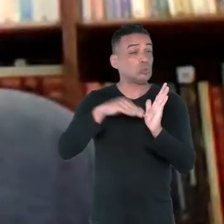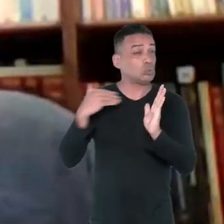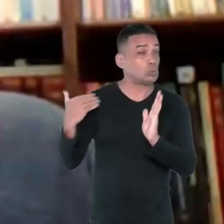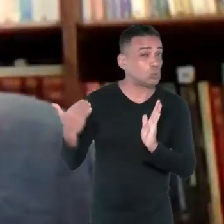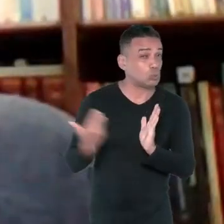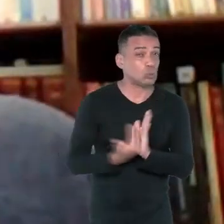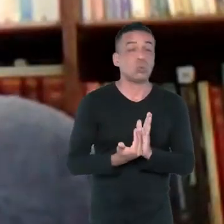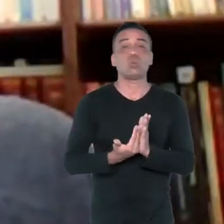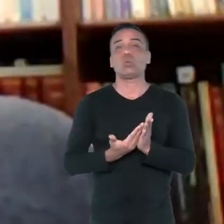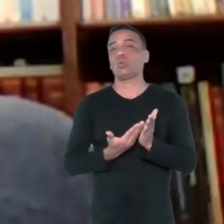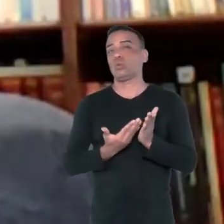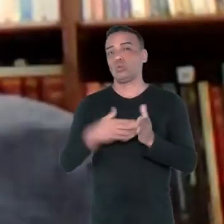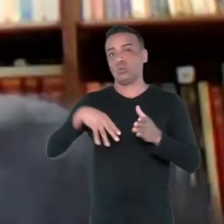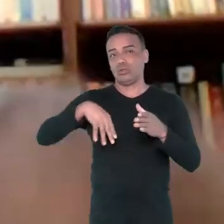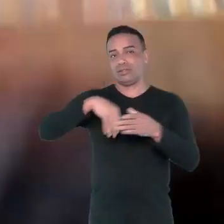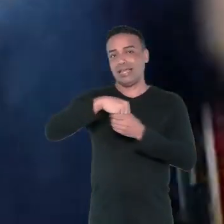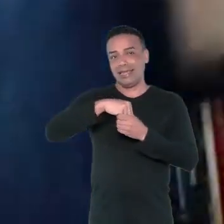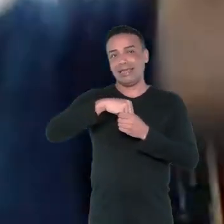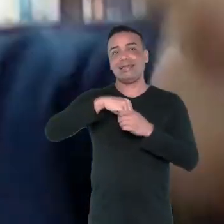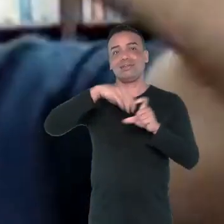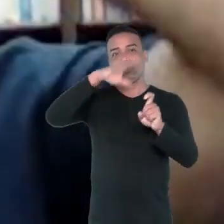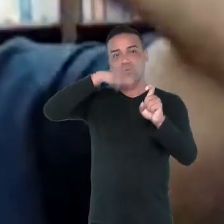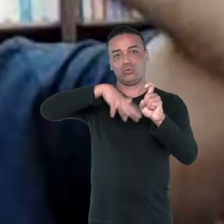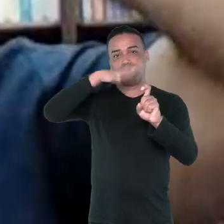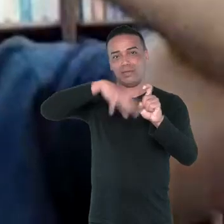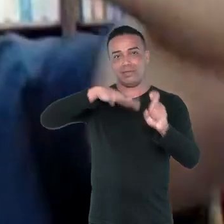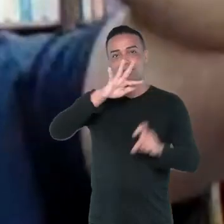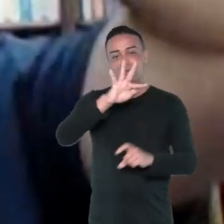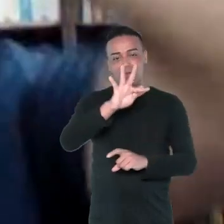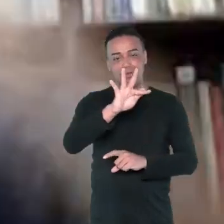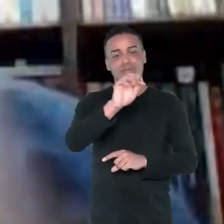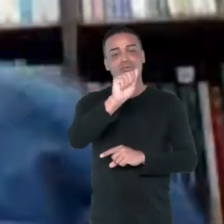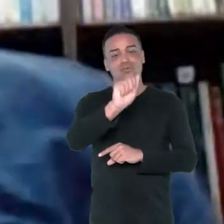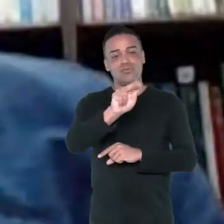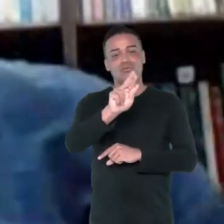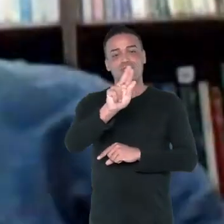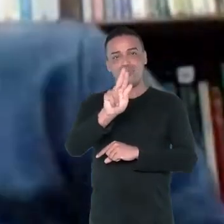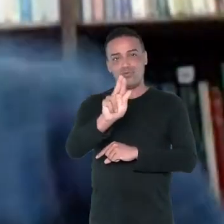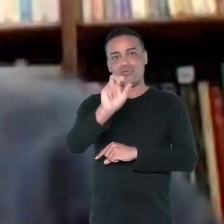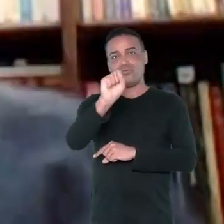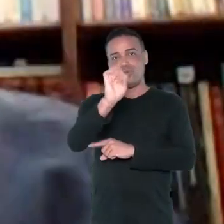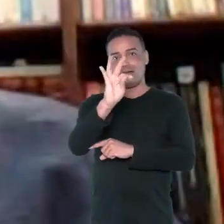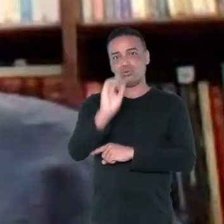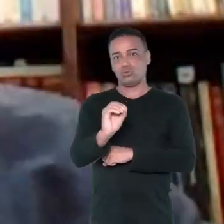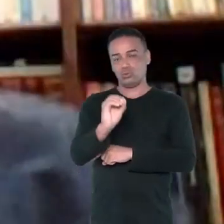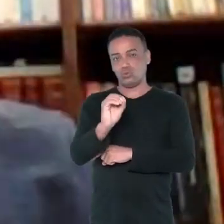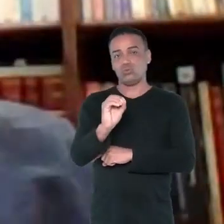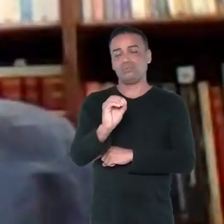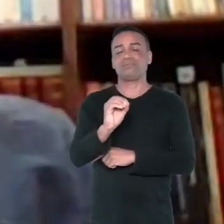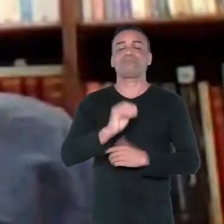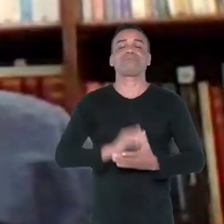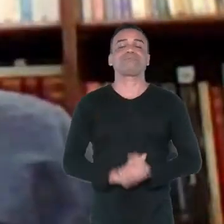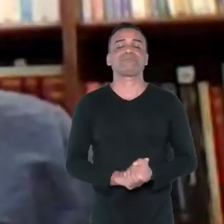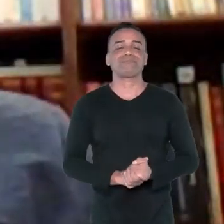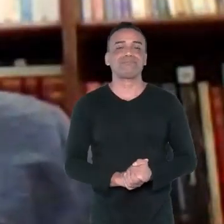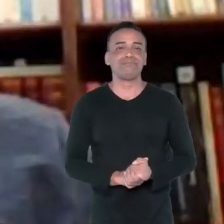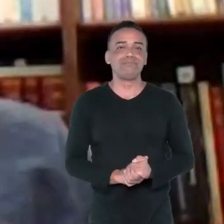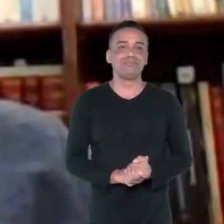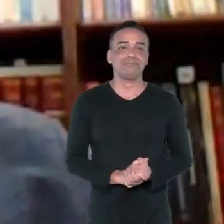tudo, quase tudo que já foi escrito sobre o mito de Fausto,